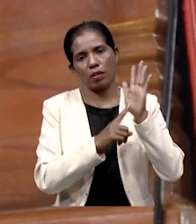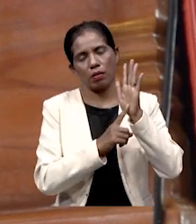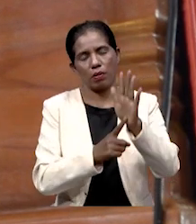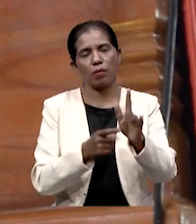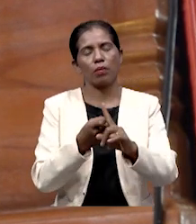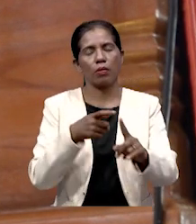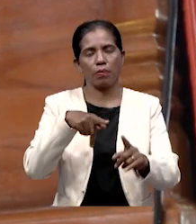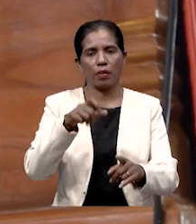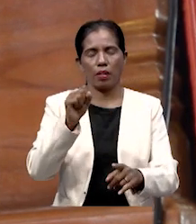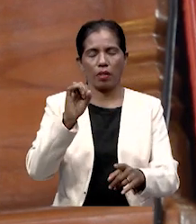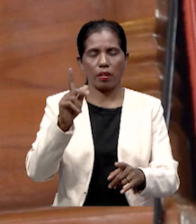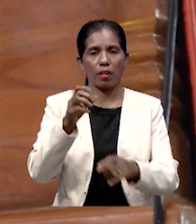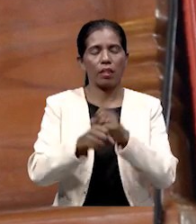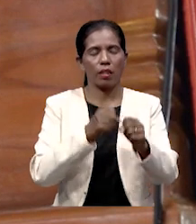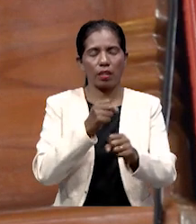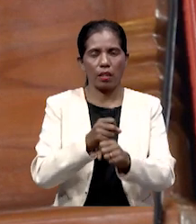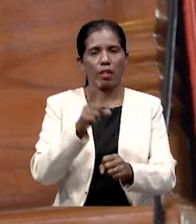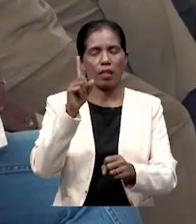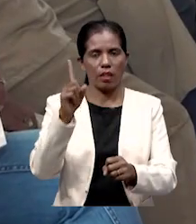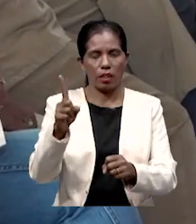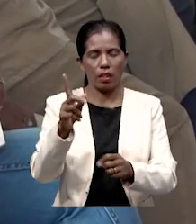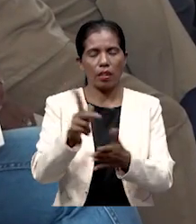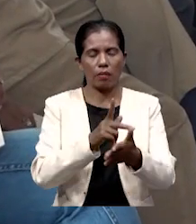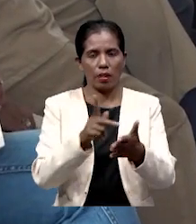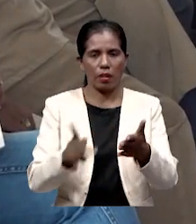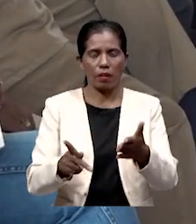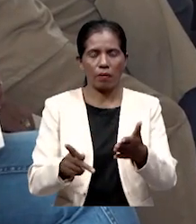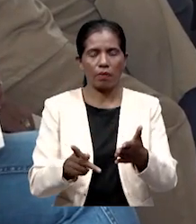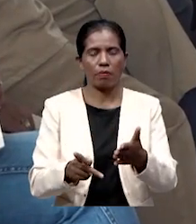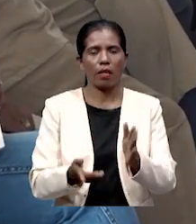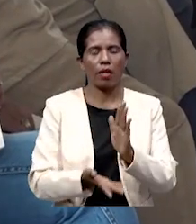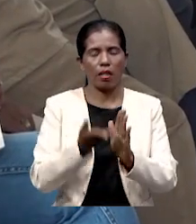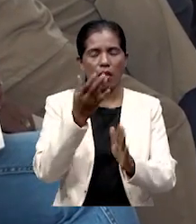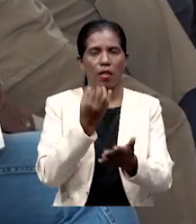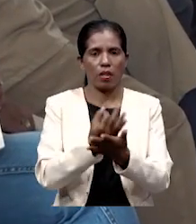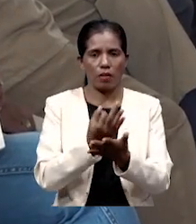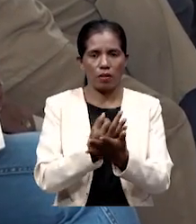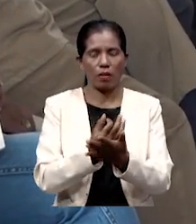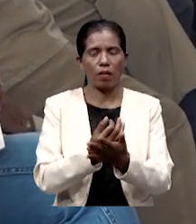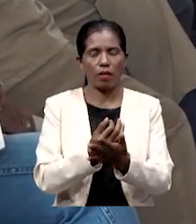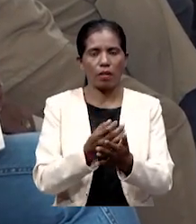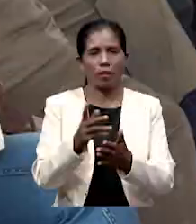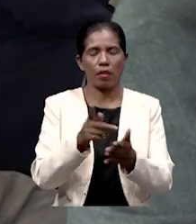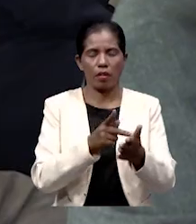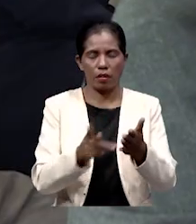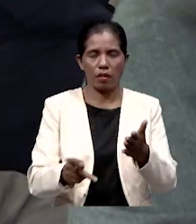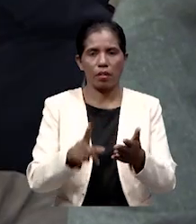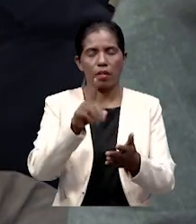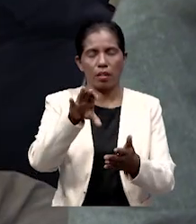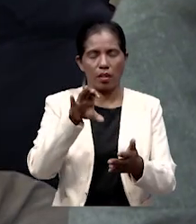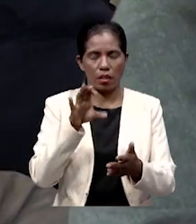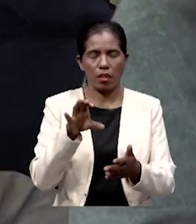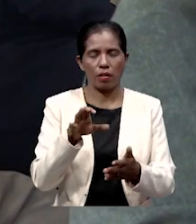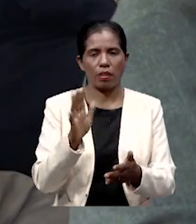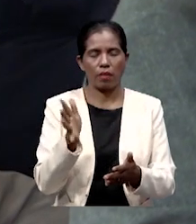psik durante tinan ida nilaran, krimi nebe asli uma krimi burla, ho total atus ida sanuluresin hat. Krimi